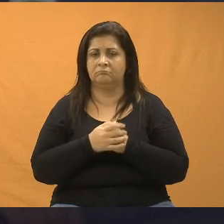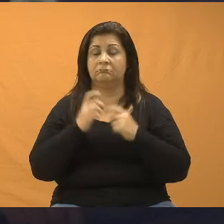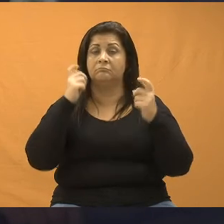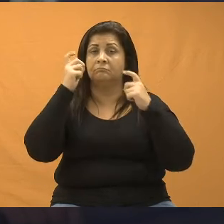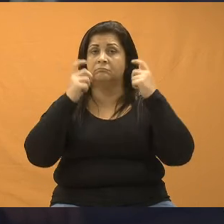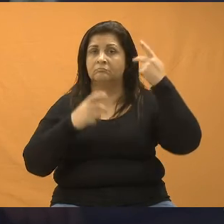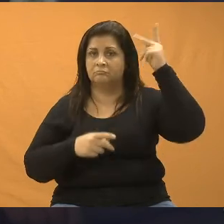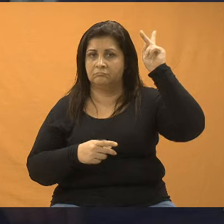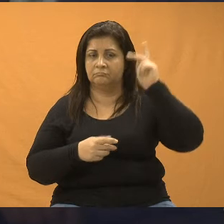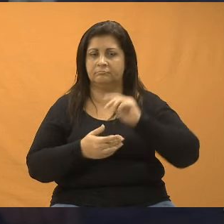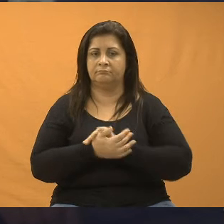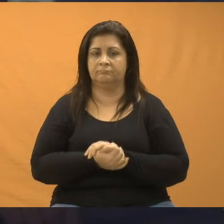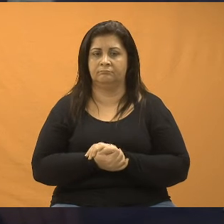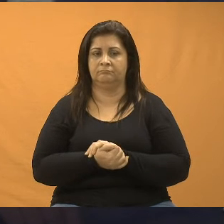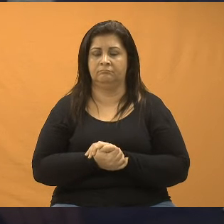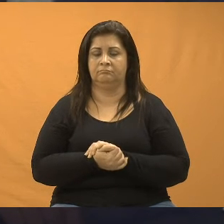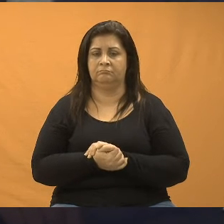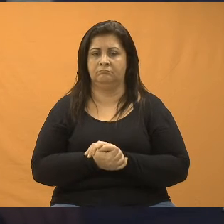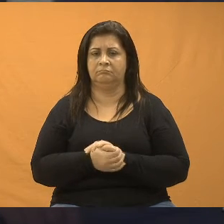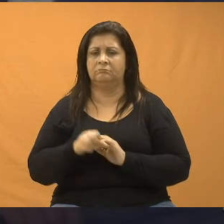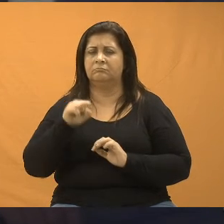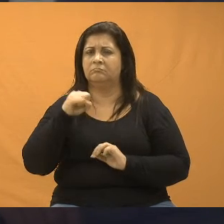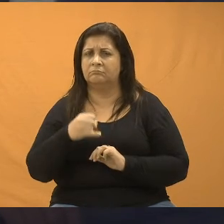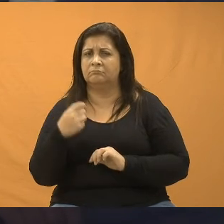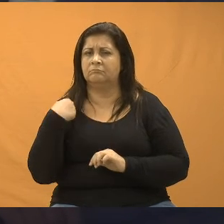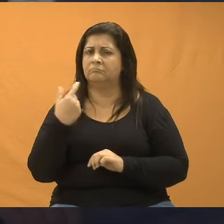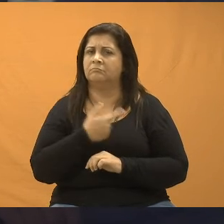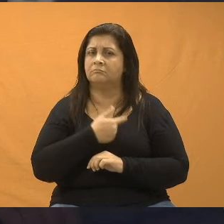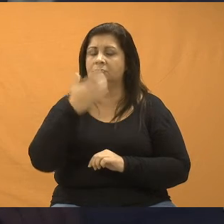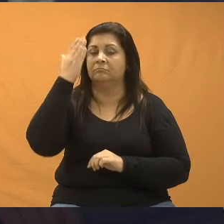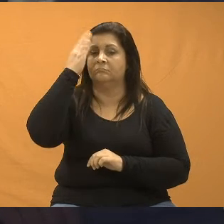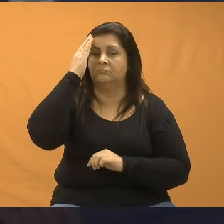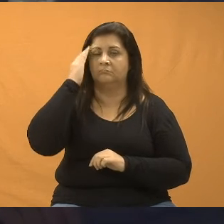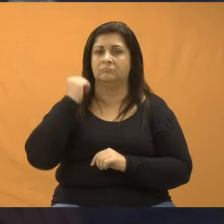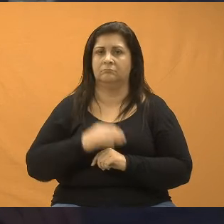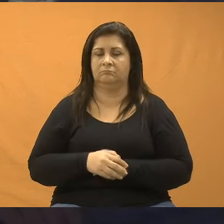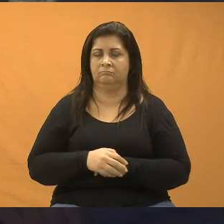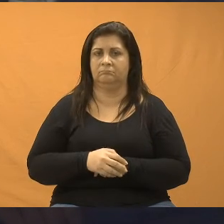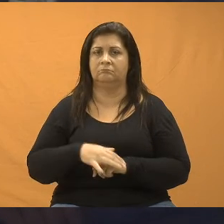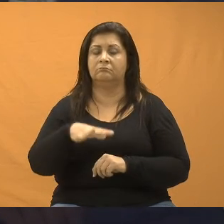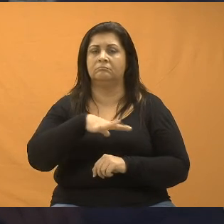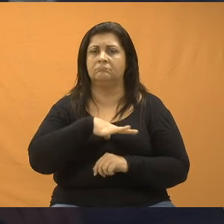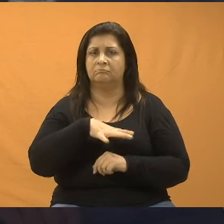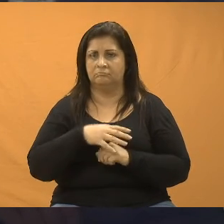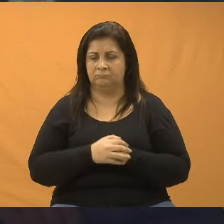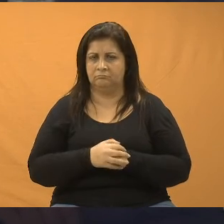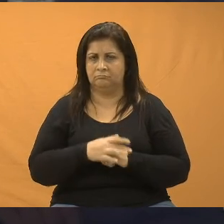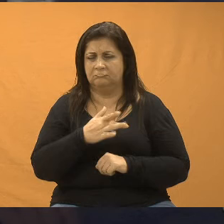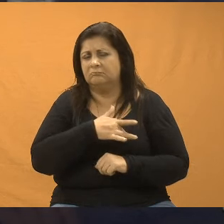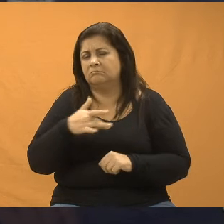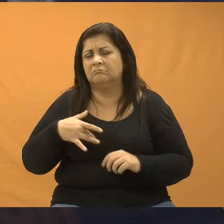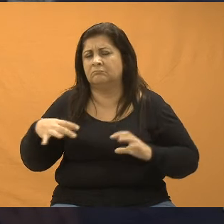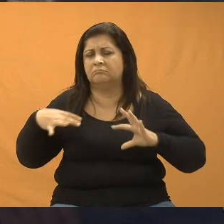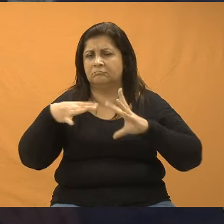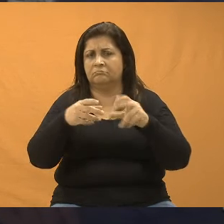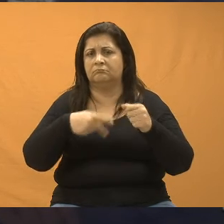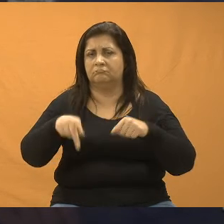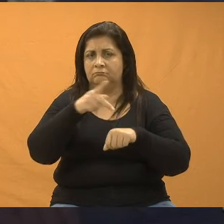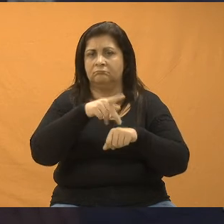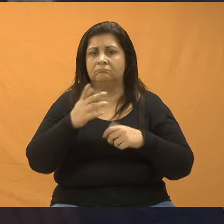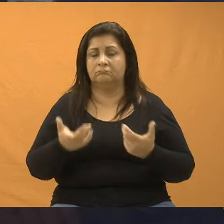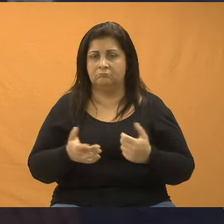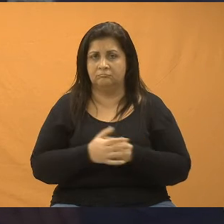preocupação. Se nós sabemos que o município e a saúde como um todo no país